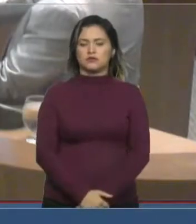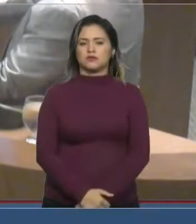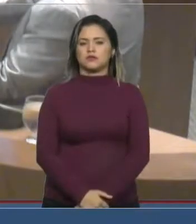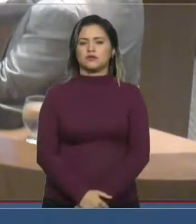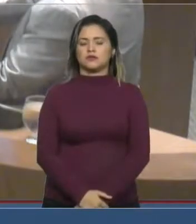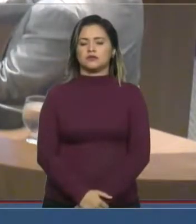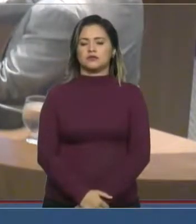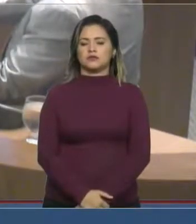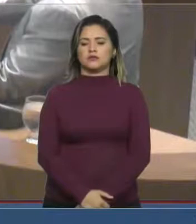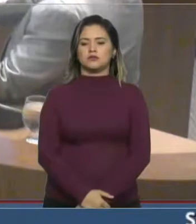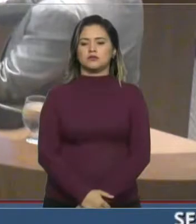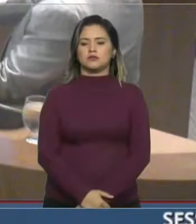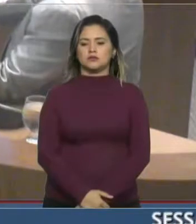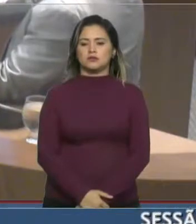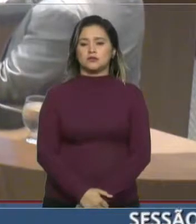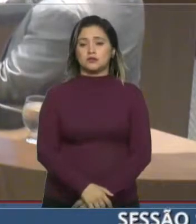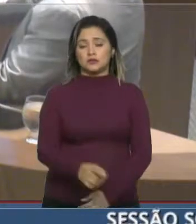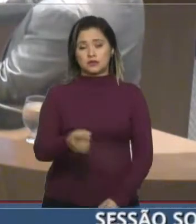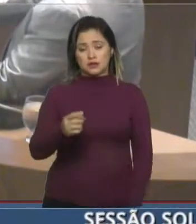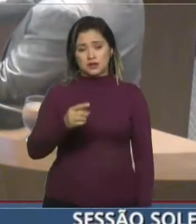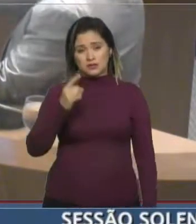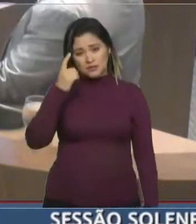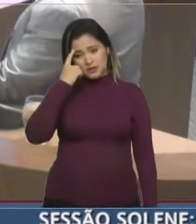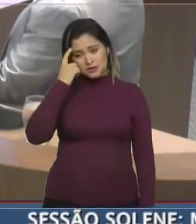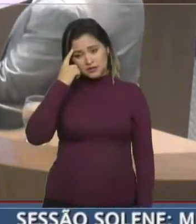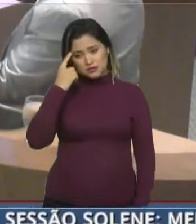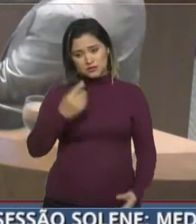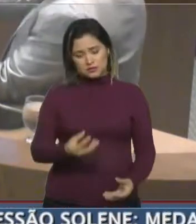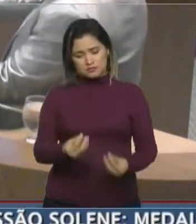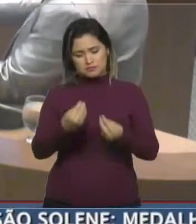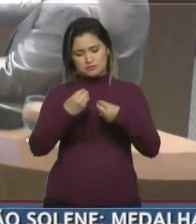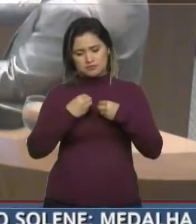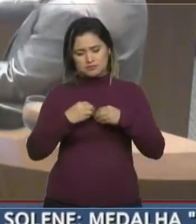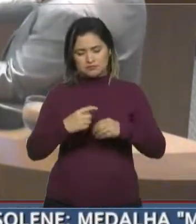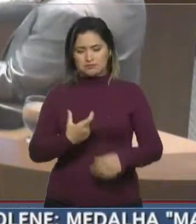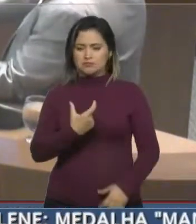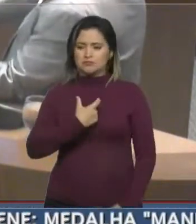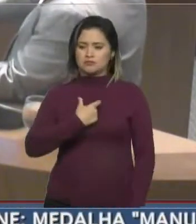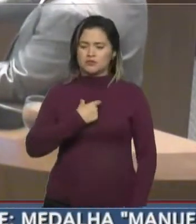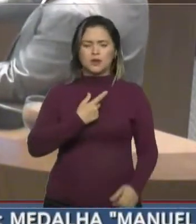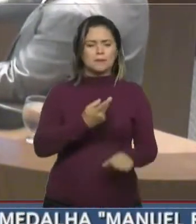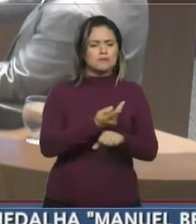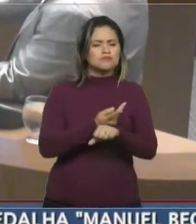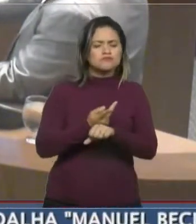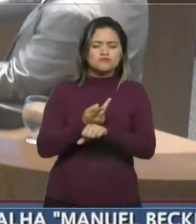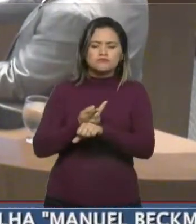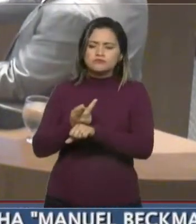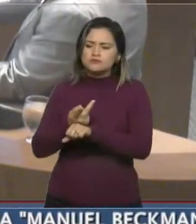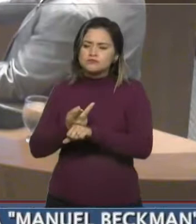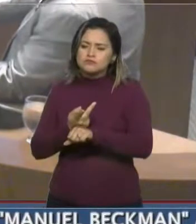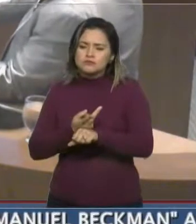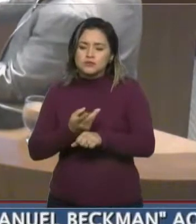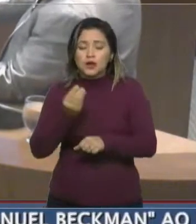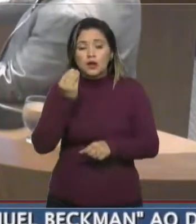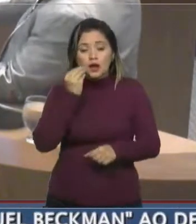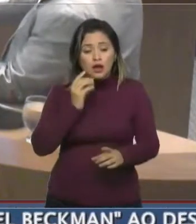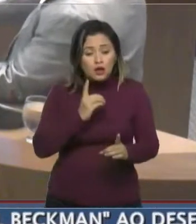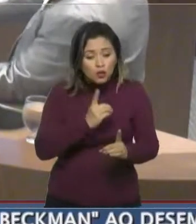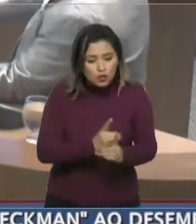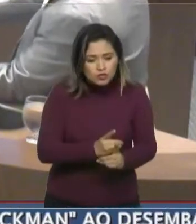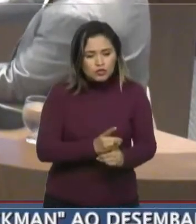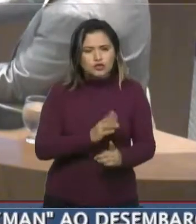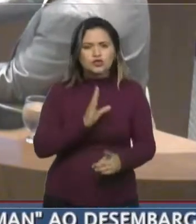quiçá me dá essa medalha, andou dando uma vasculhada na casa e verificou que ela já